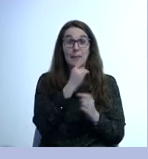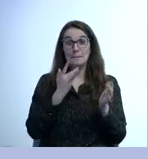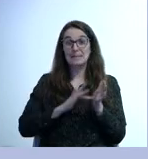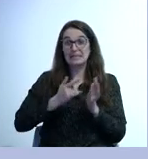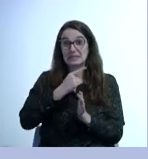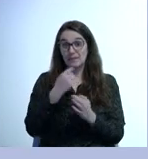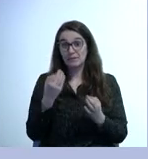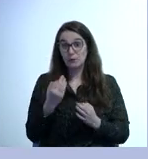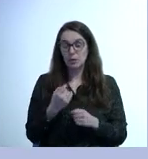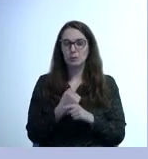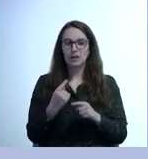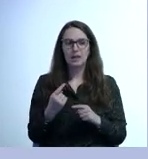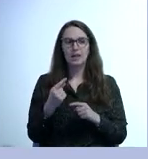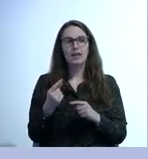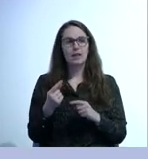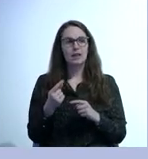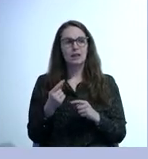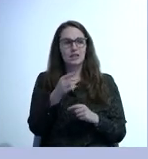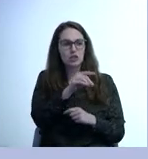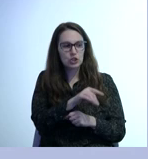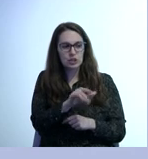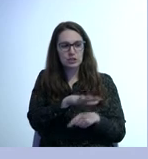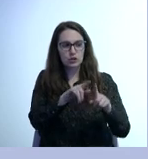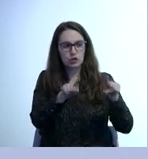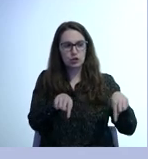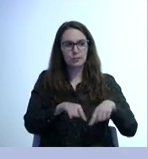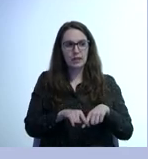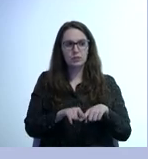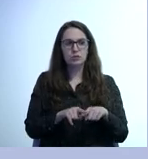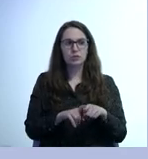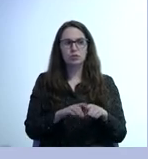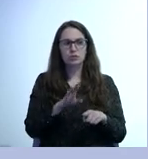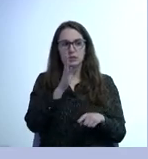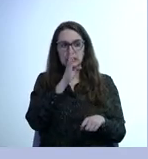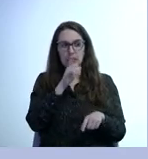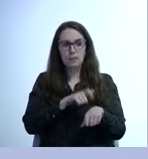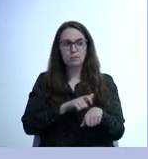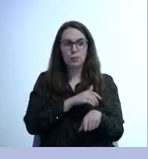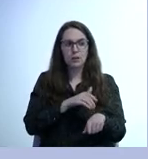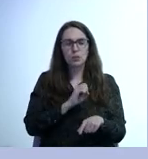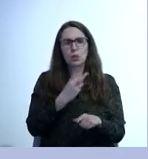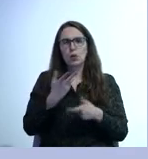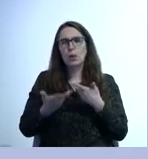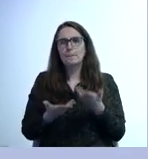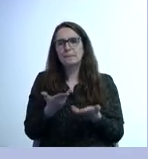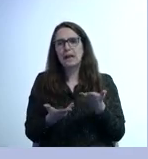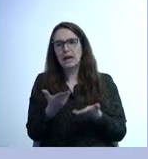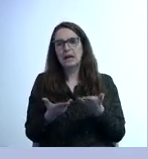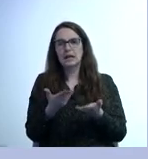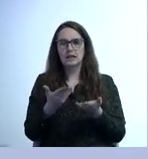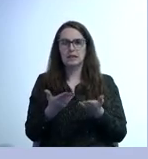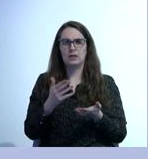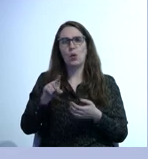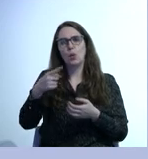é? Ou seja, que são, se calhar, sítios onde, num determinado momento, e por comparação com aquilo que são